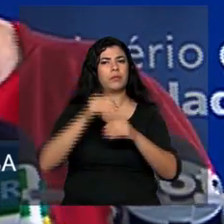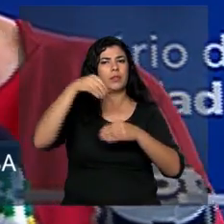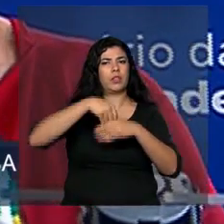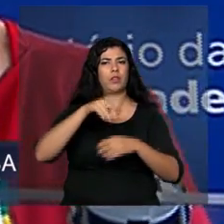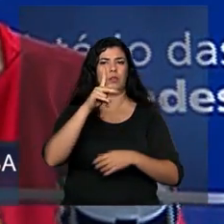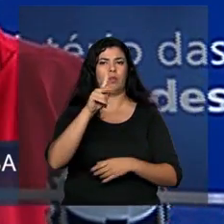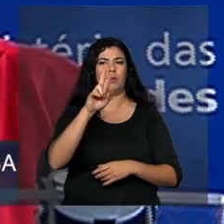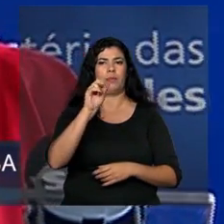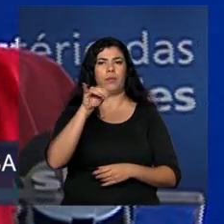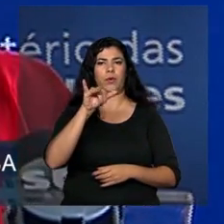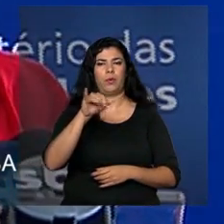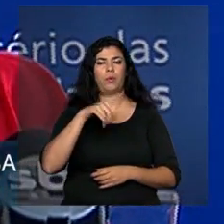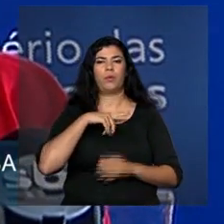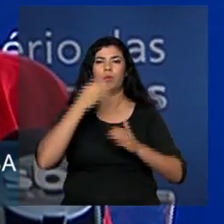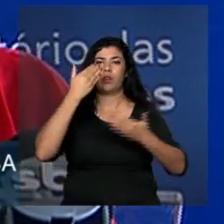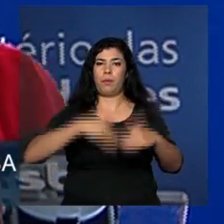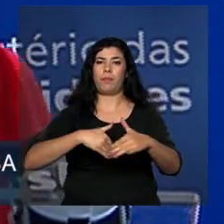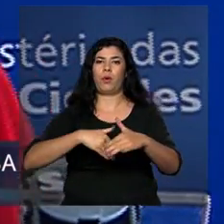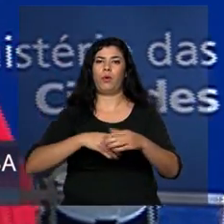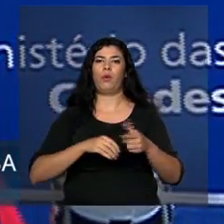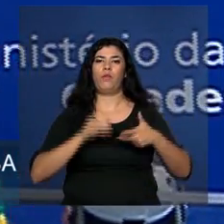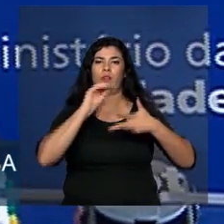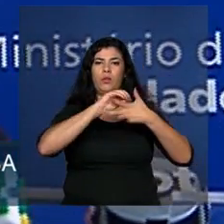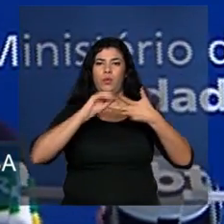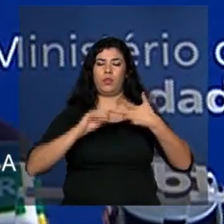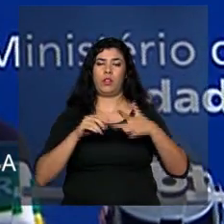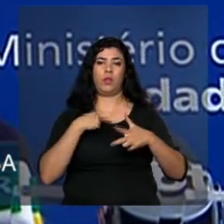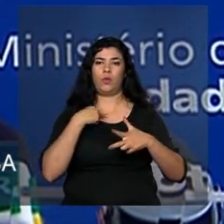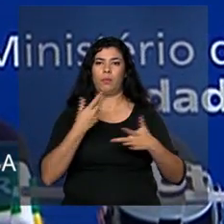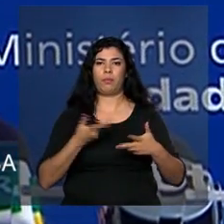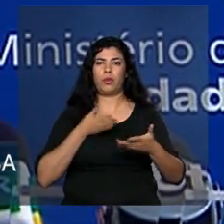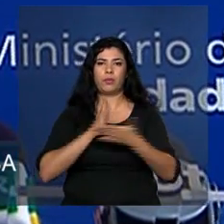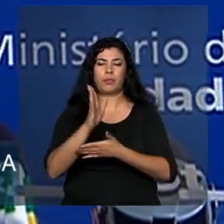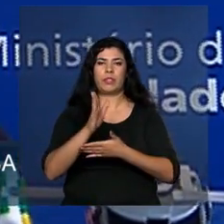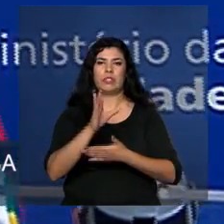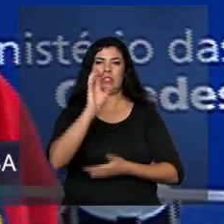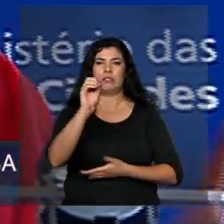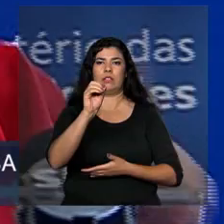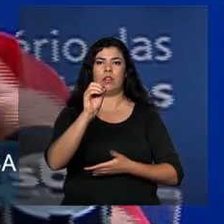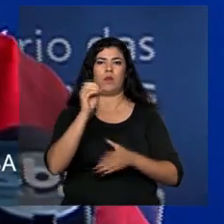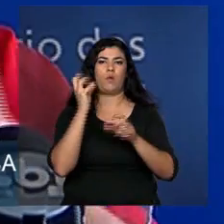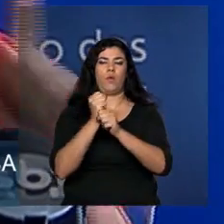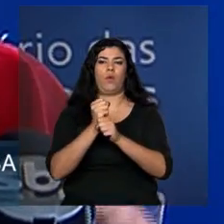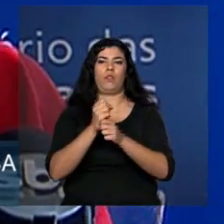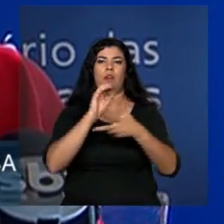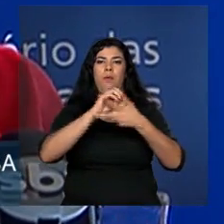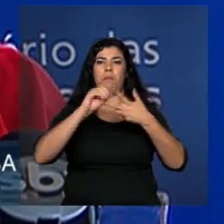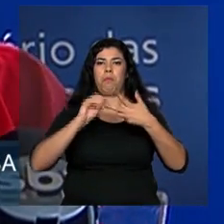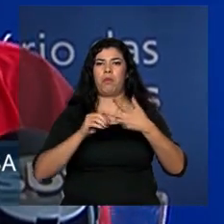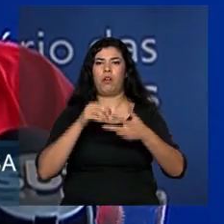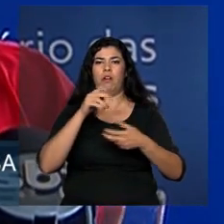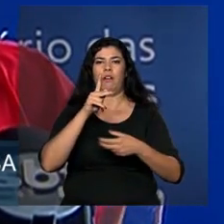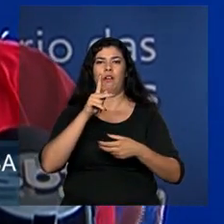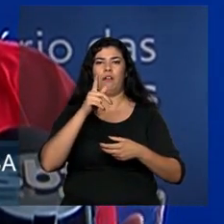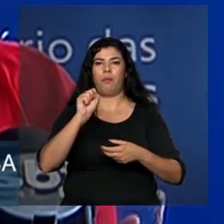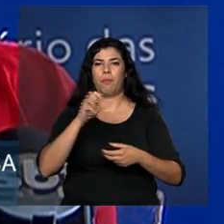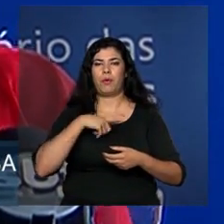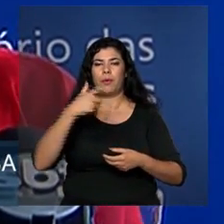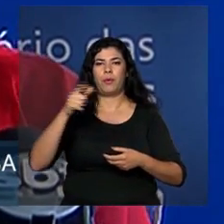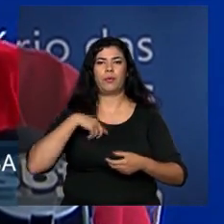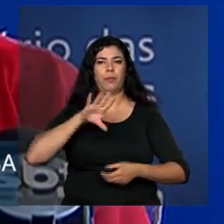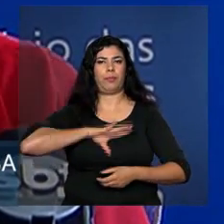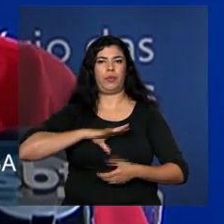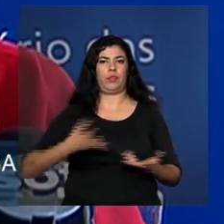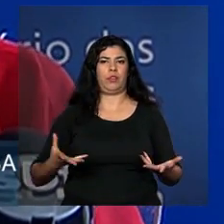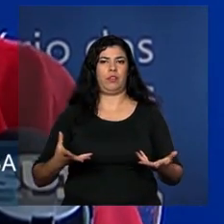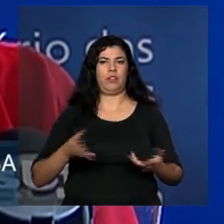que é 450 pontos no Enem, como não pode ter zero em português. Não há hipótese da gente financiar zero em